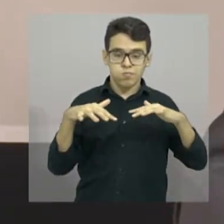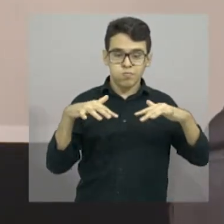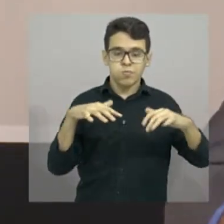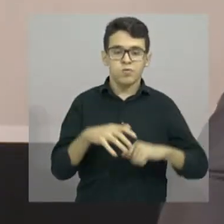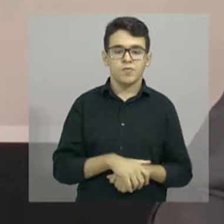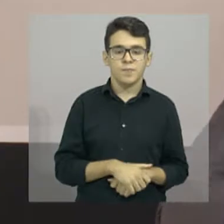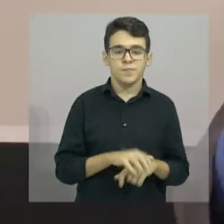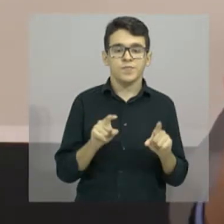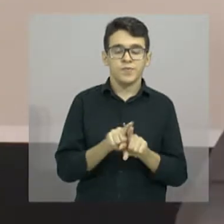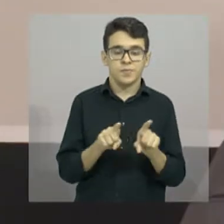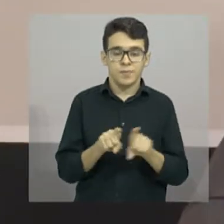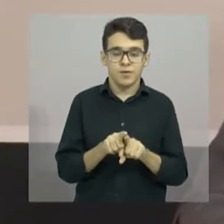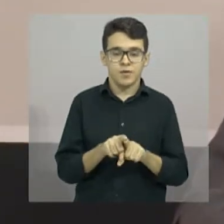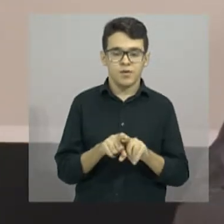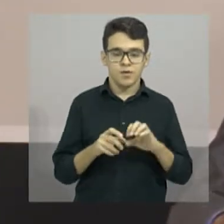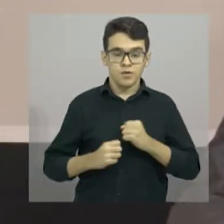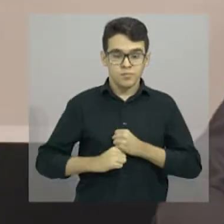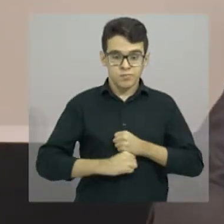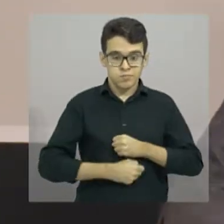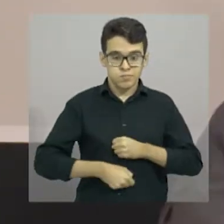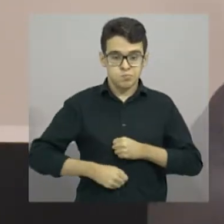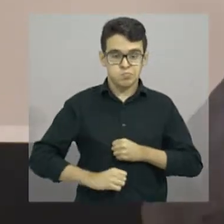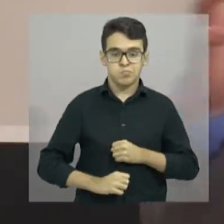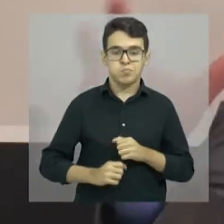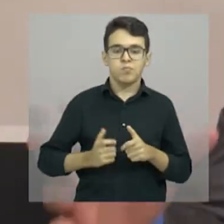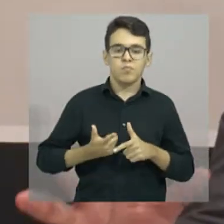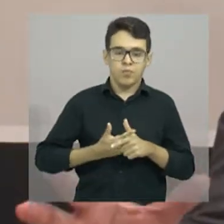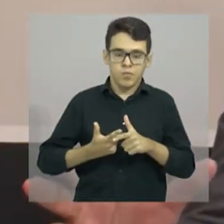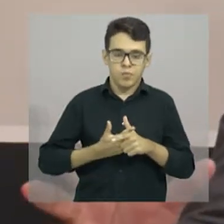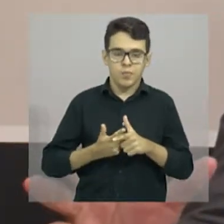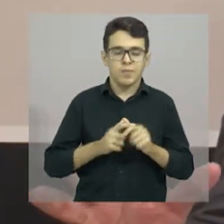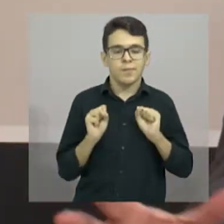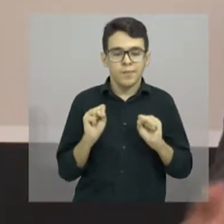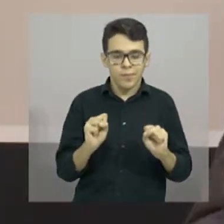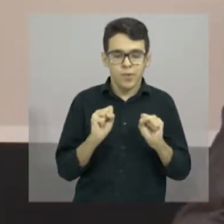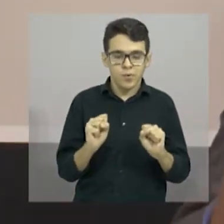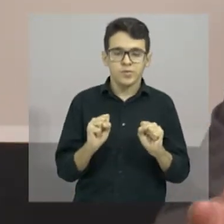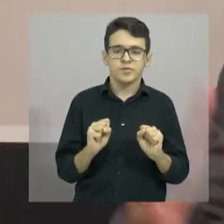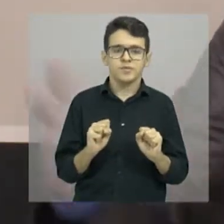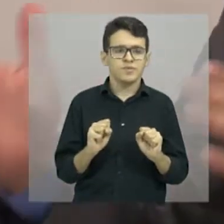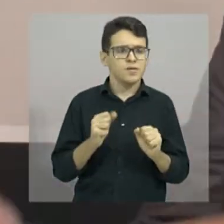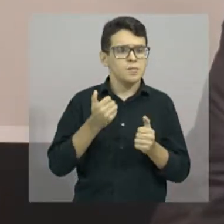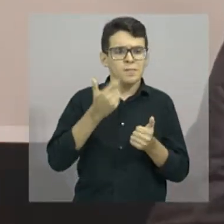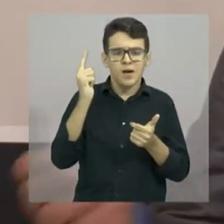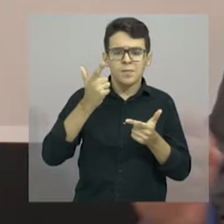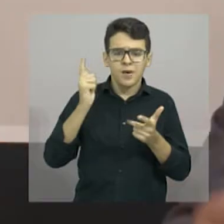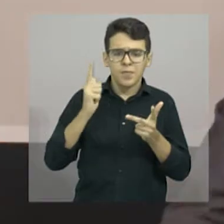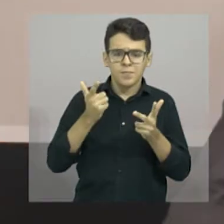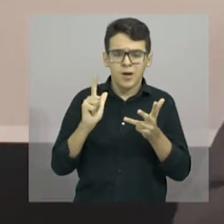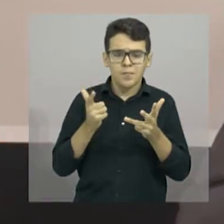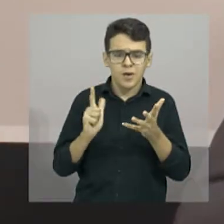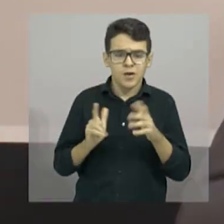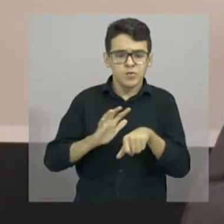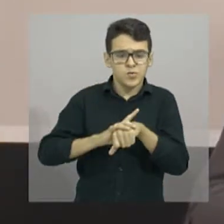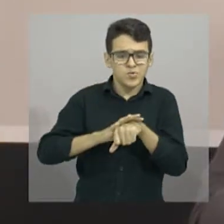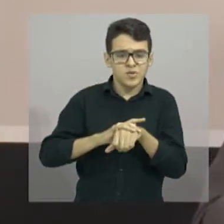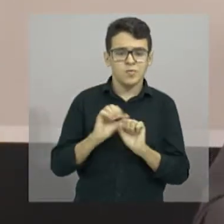digestivo dele vai ficar mais comprometido. Ou seja, muitas outras consequências, muitas outras doenças